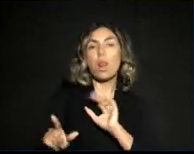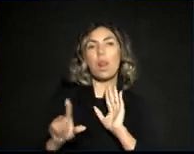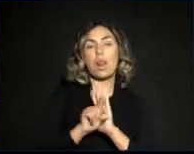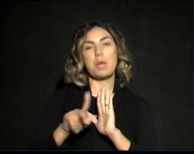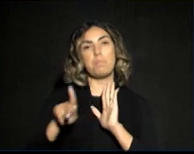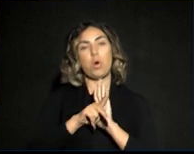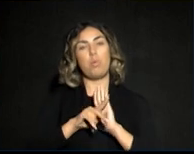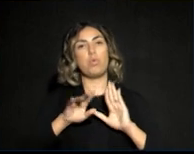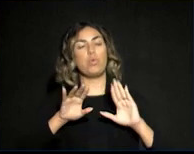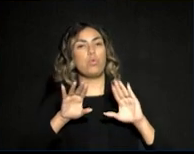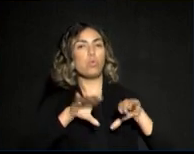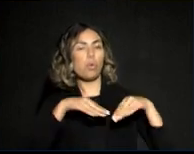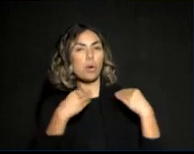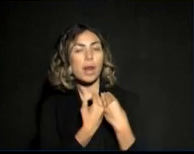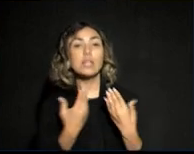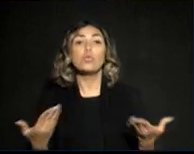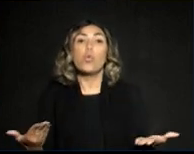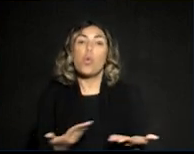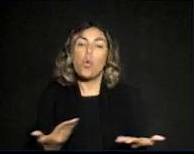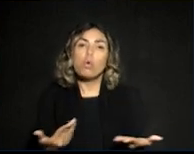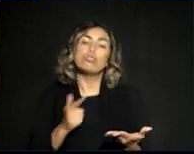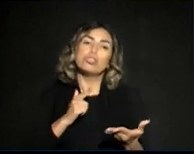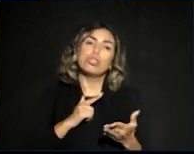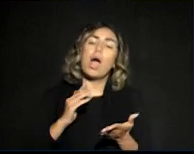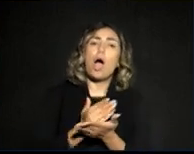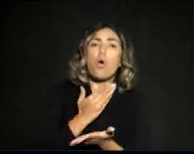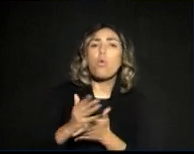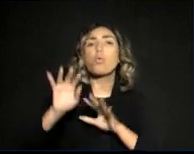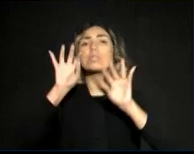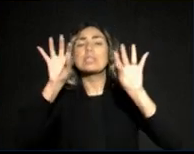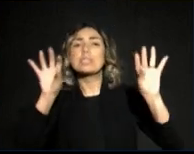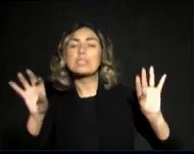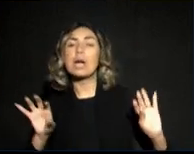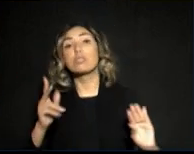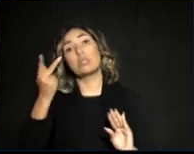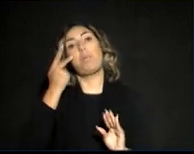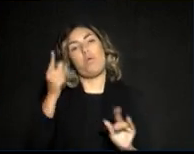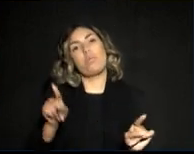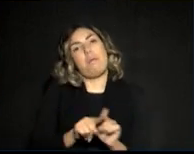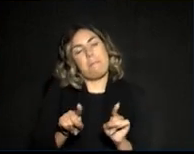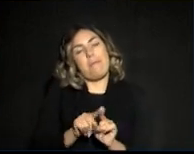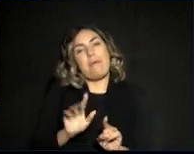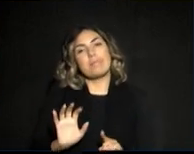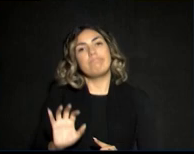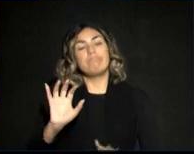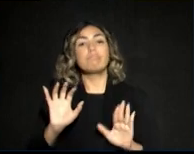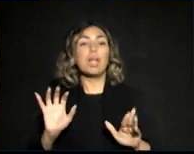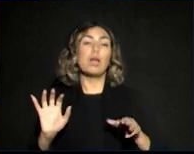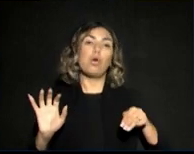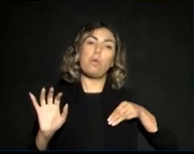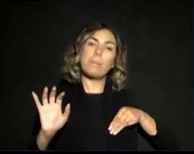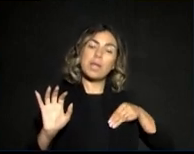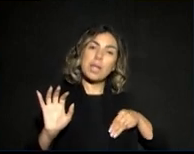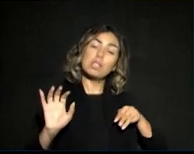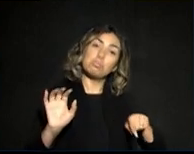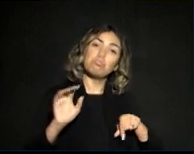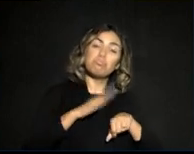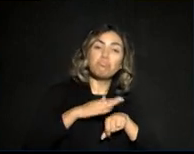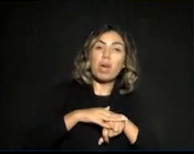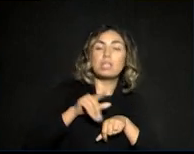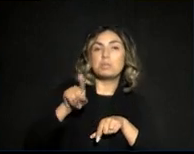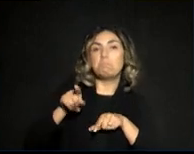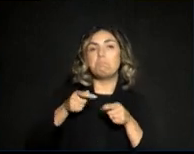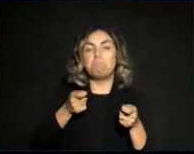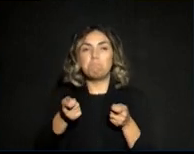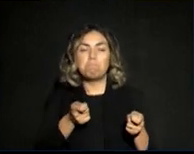e hoje existe é uma ação de alguns Estados São Paulo não é signatário dela nas mãos do ministro Gilmar Mendes eu acredito